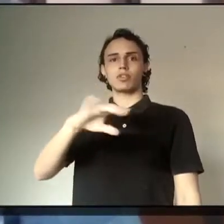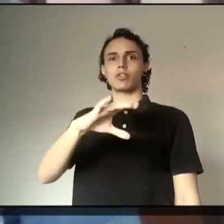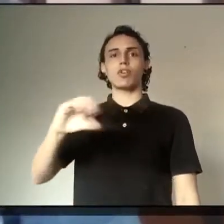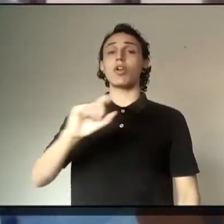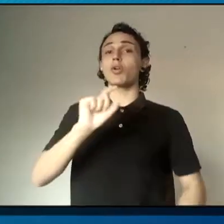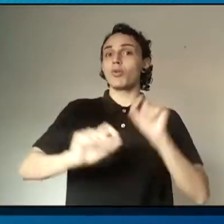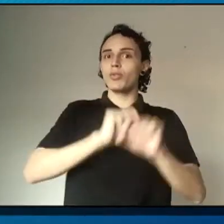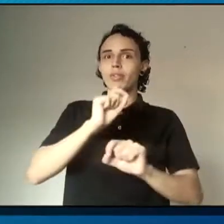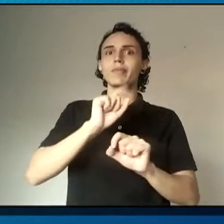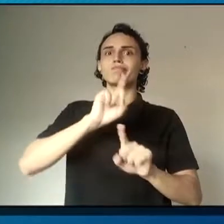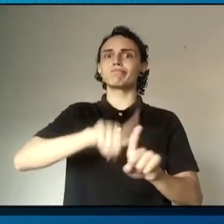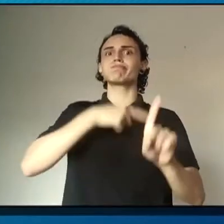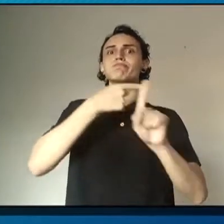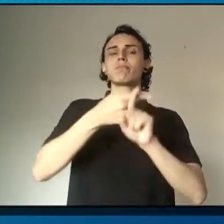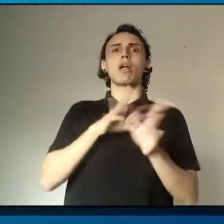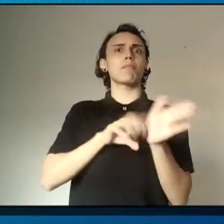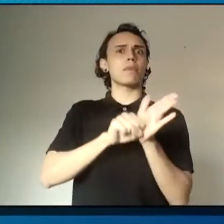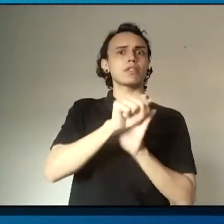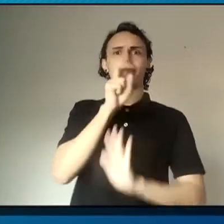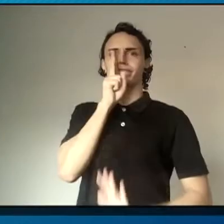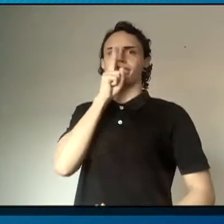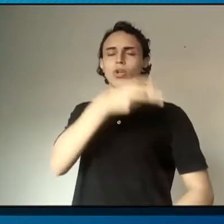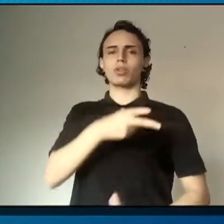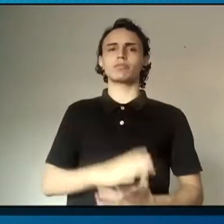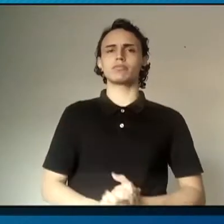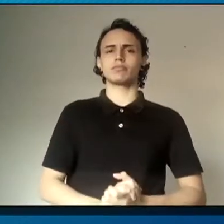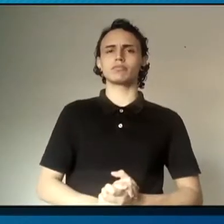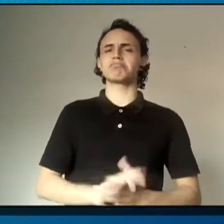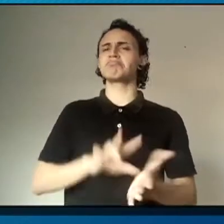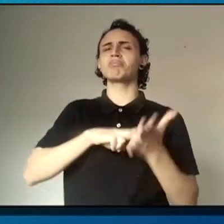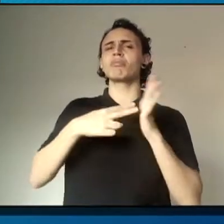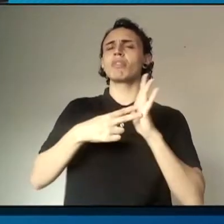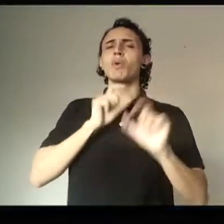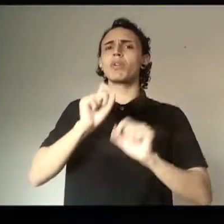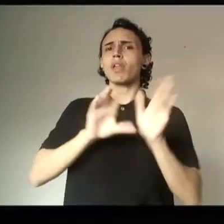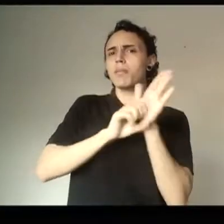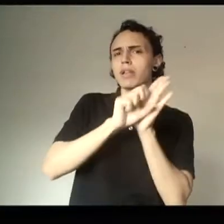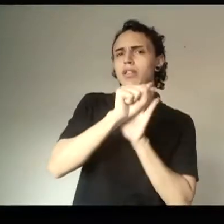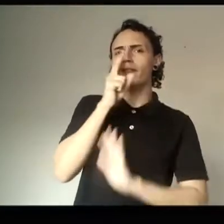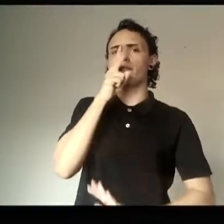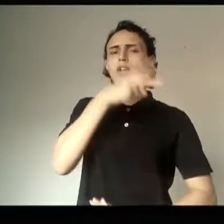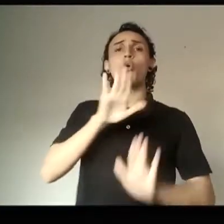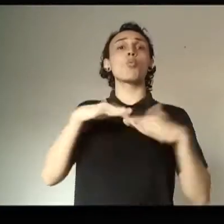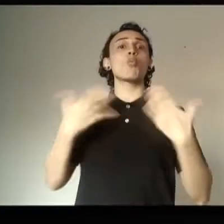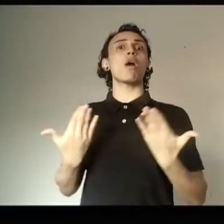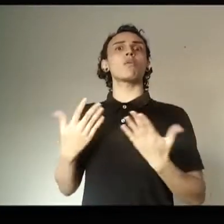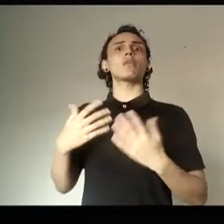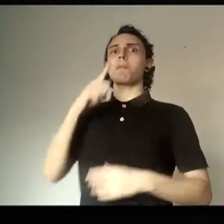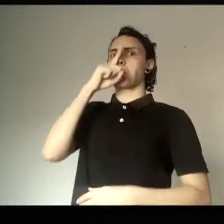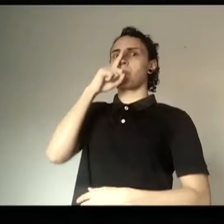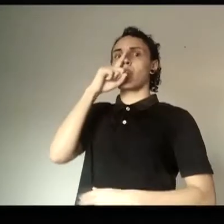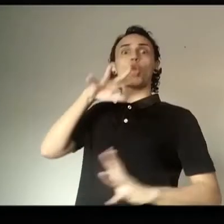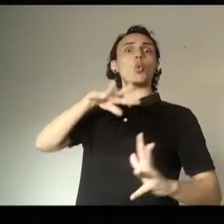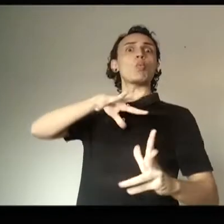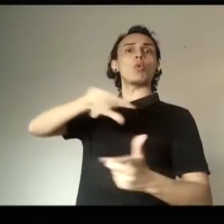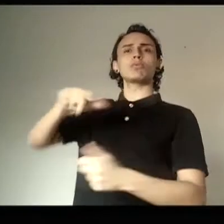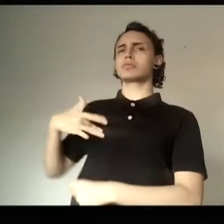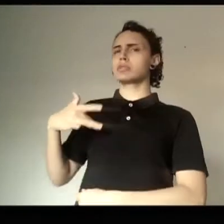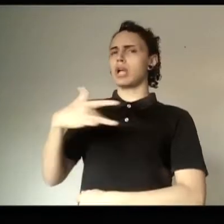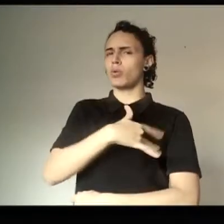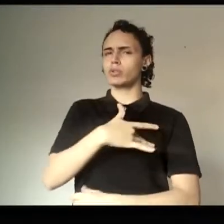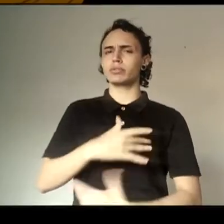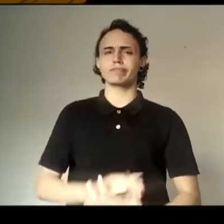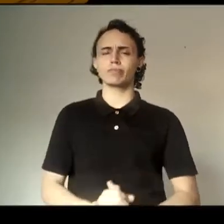tomando antibiótico e aí cada vez mais a gente seleciona as bactérias resistentes. O que é uma bactéria resistente e que riscos